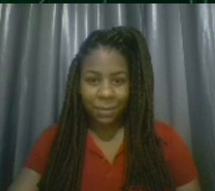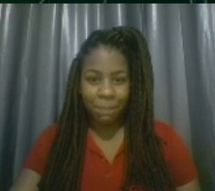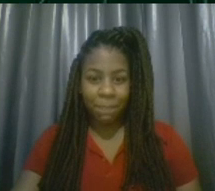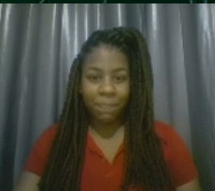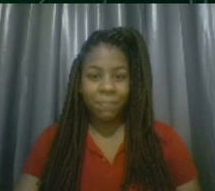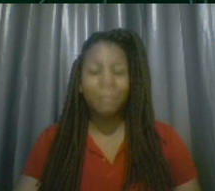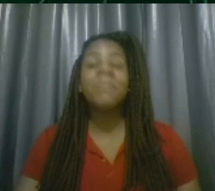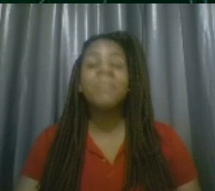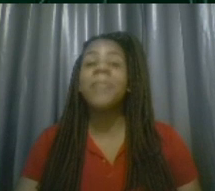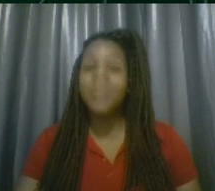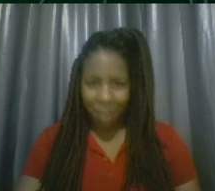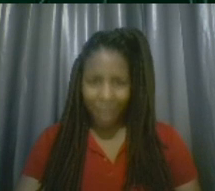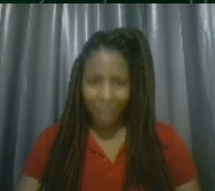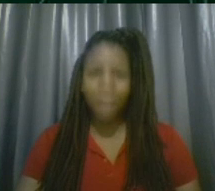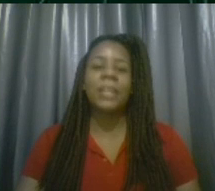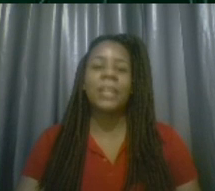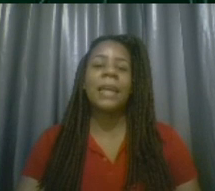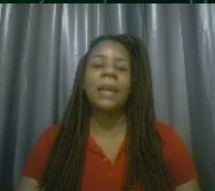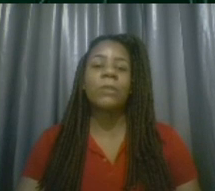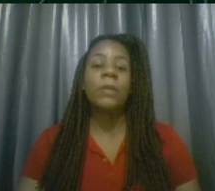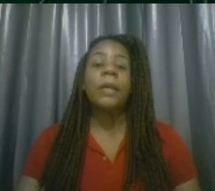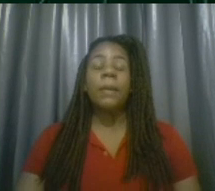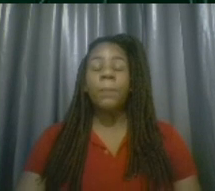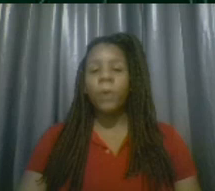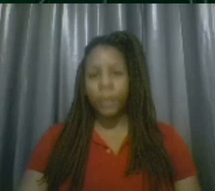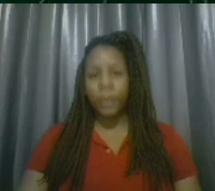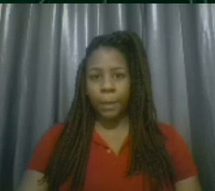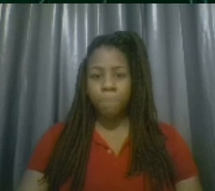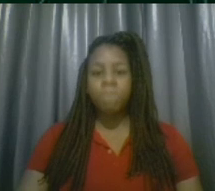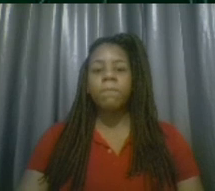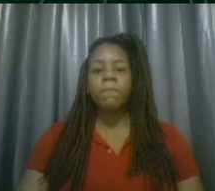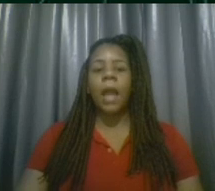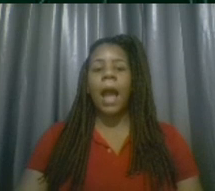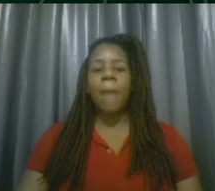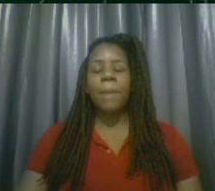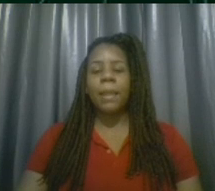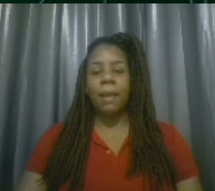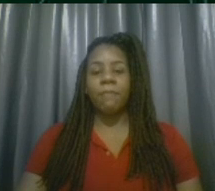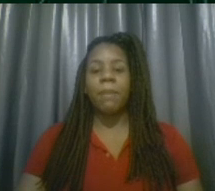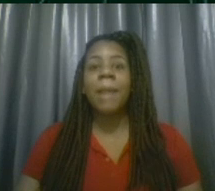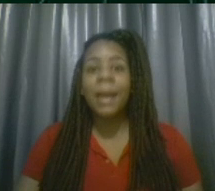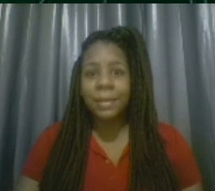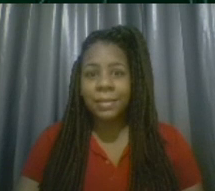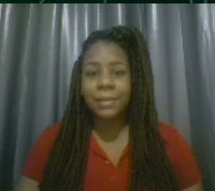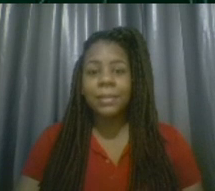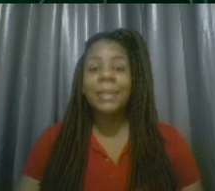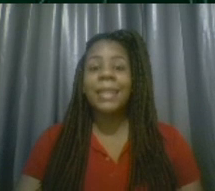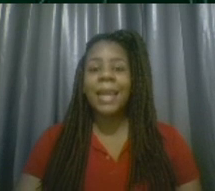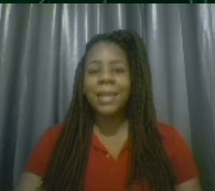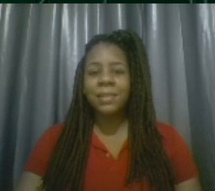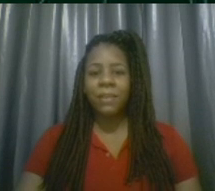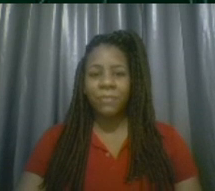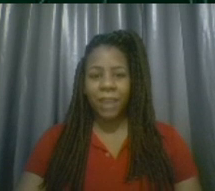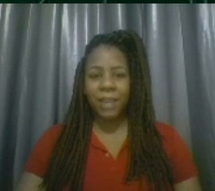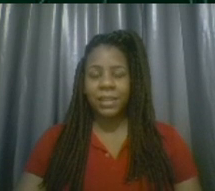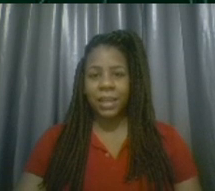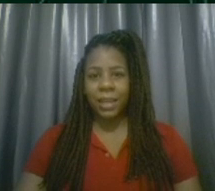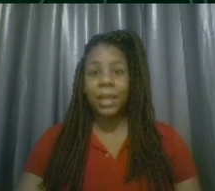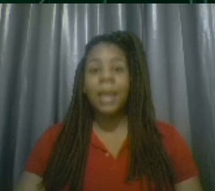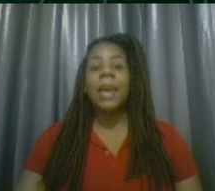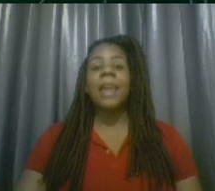mas também está certo. Por quê? A palavra mas, nessa